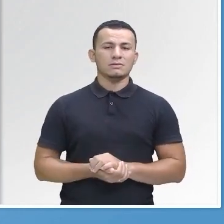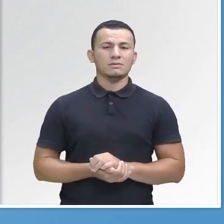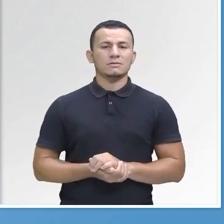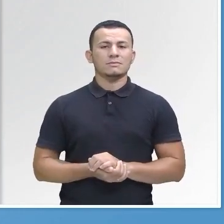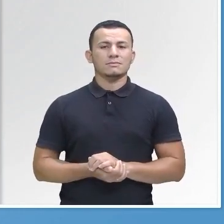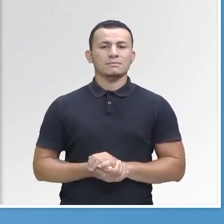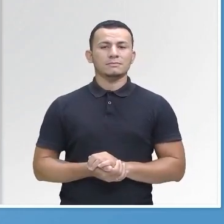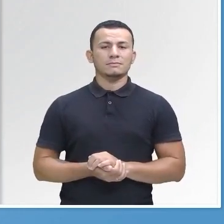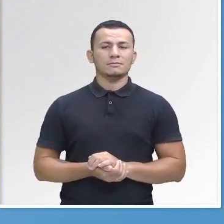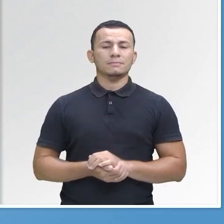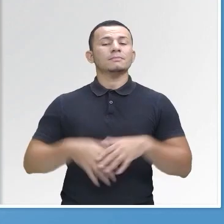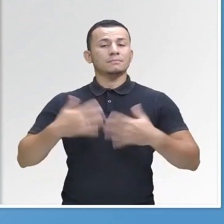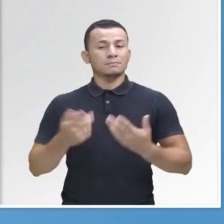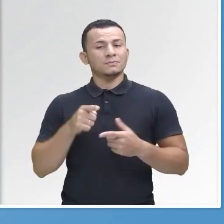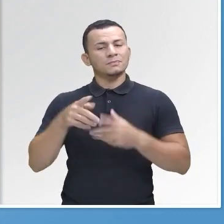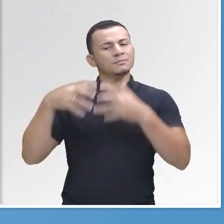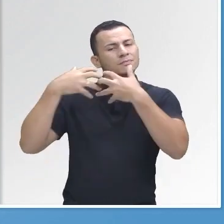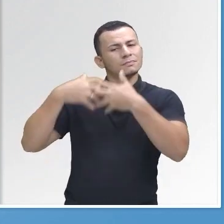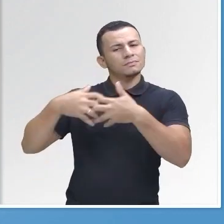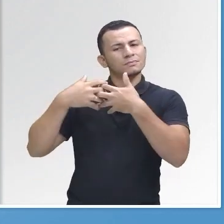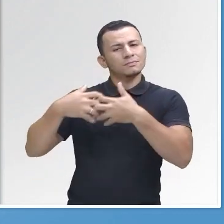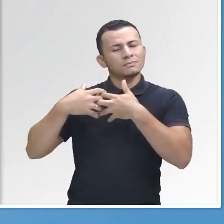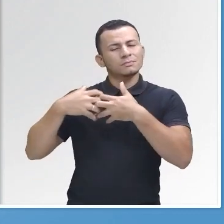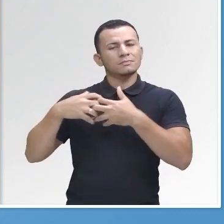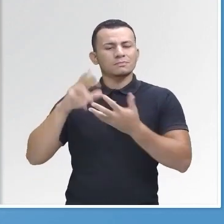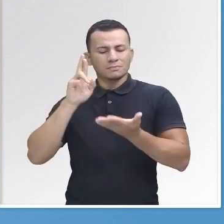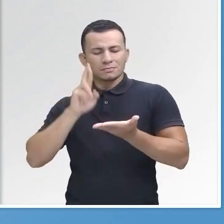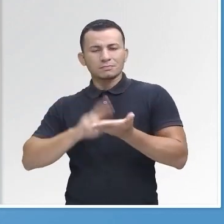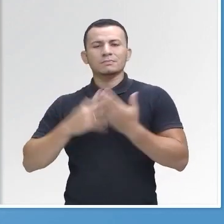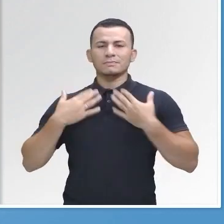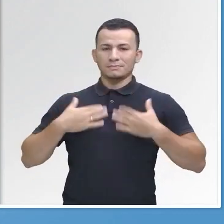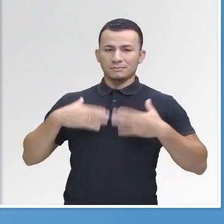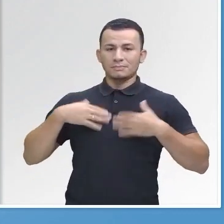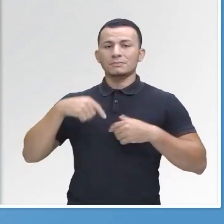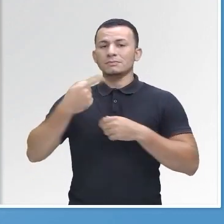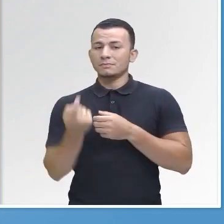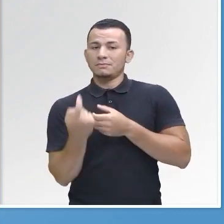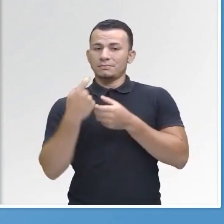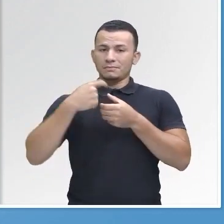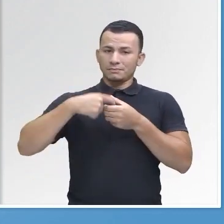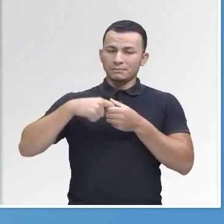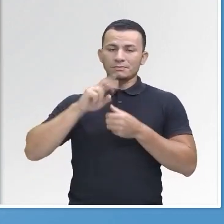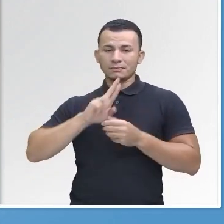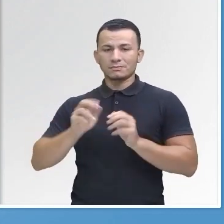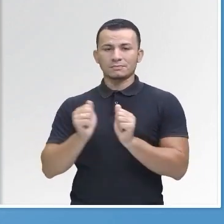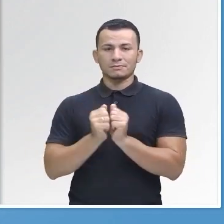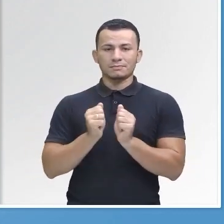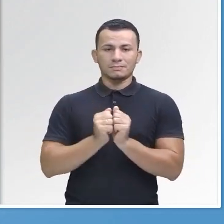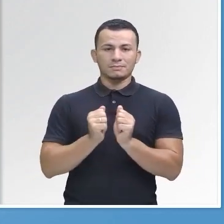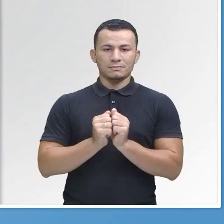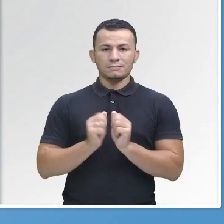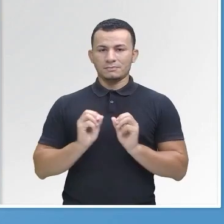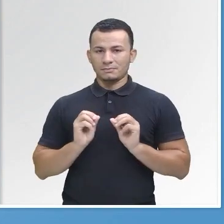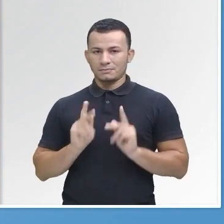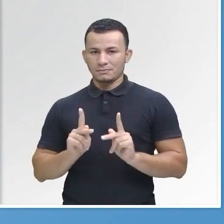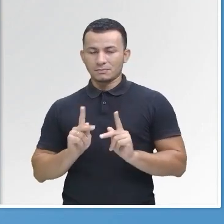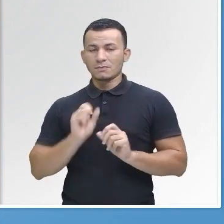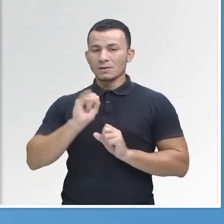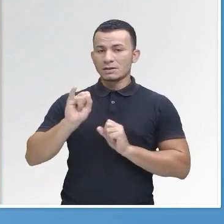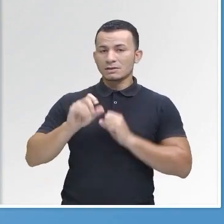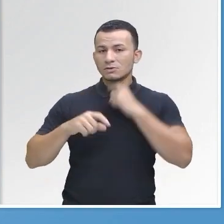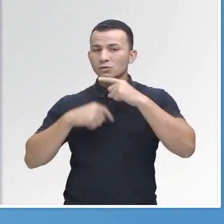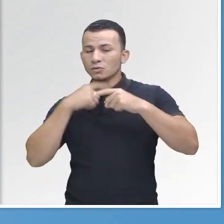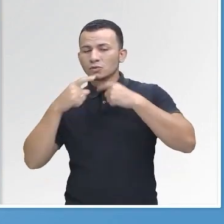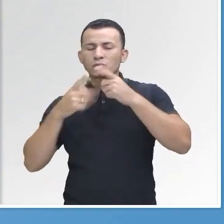comigo. Bom, resolva os exercitandos com calma. Daqui a pouco nós voltaremos com as soluções, tá certo? Então, se ficar alguma dúvida,